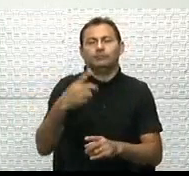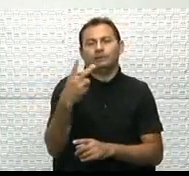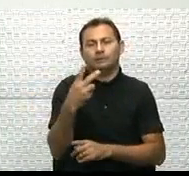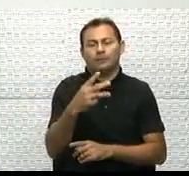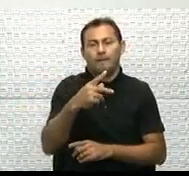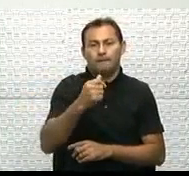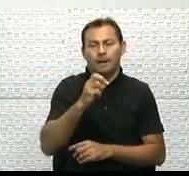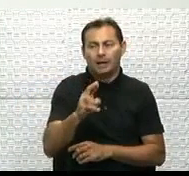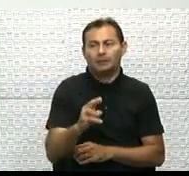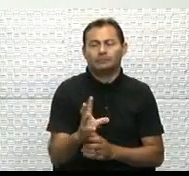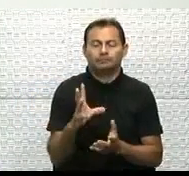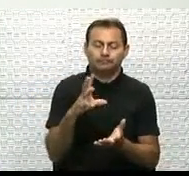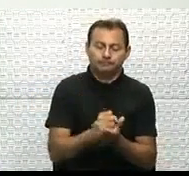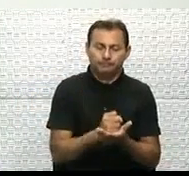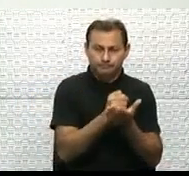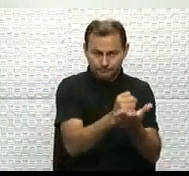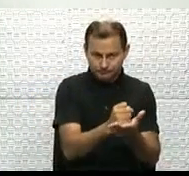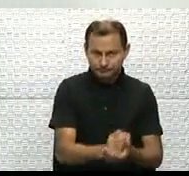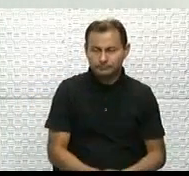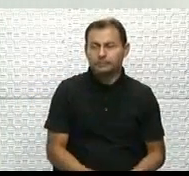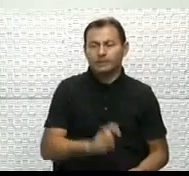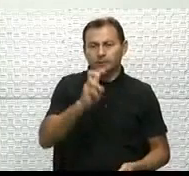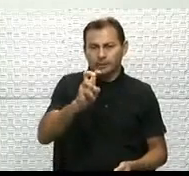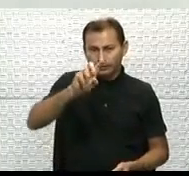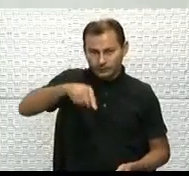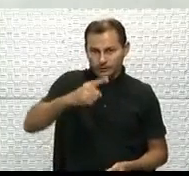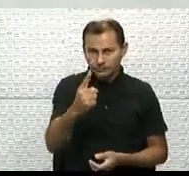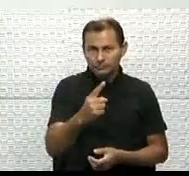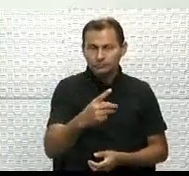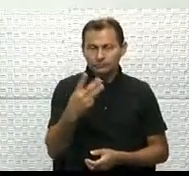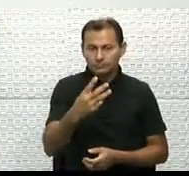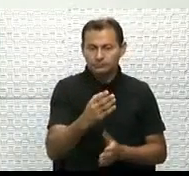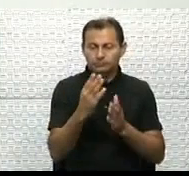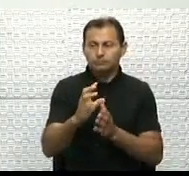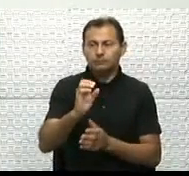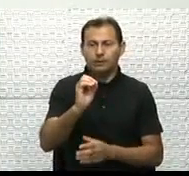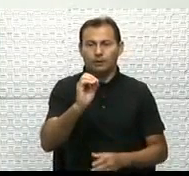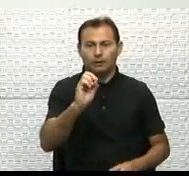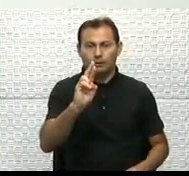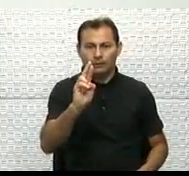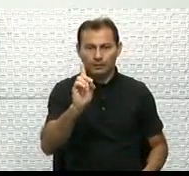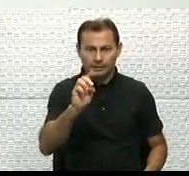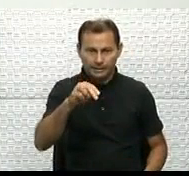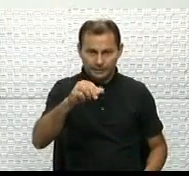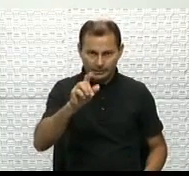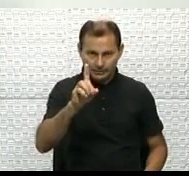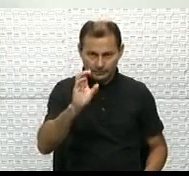par, ordenado registrado. 5,1, terceiro par ordenado.